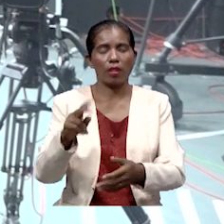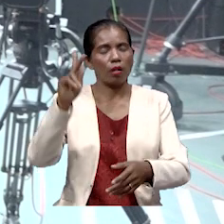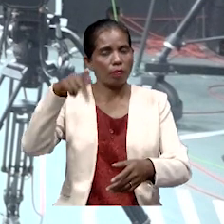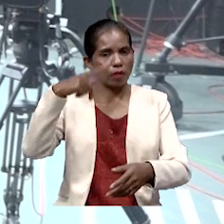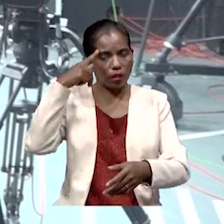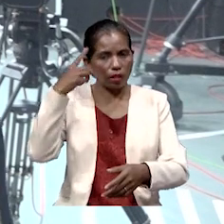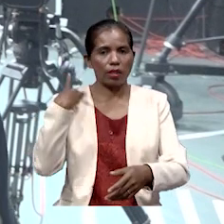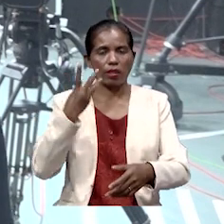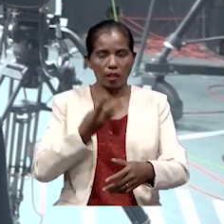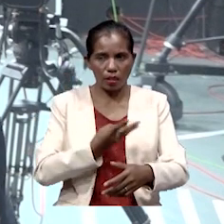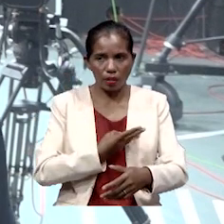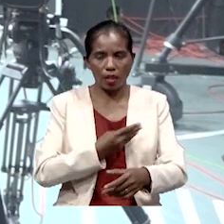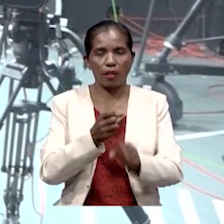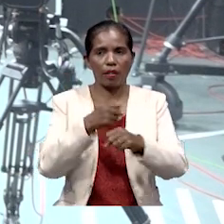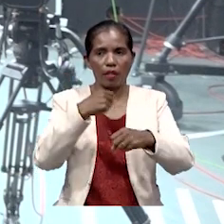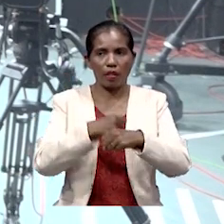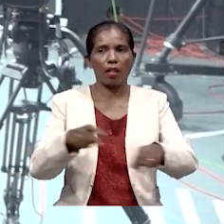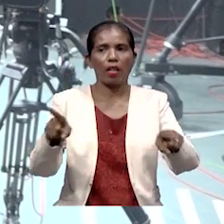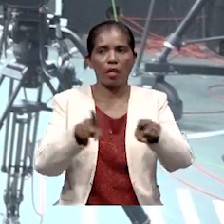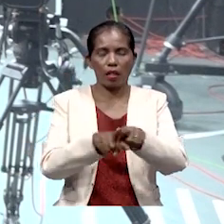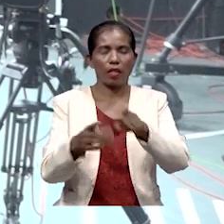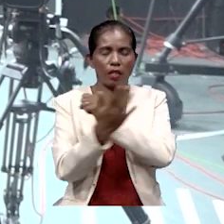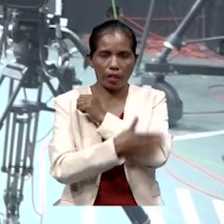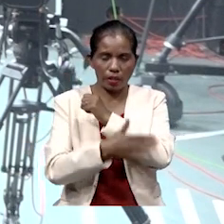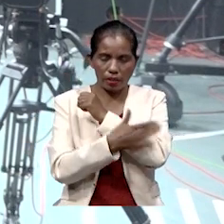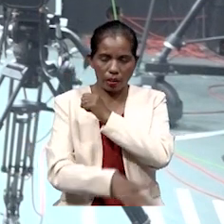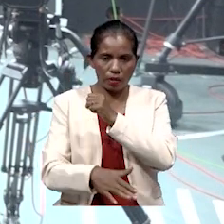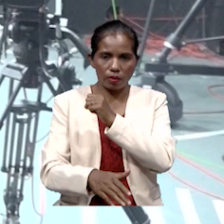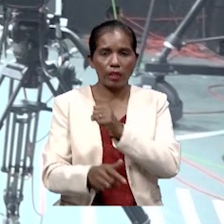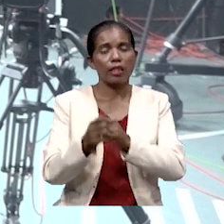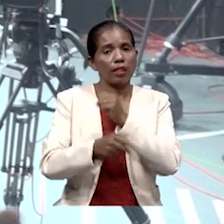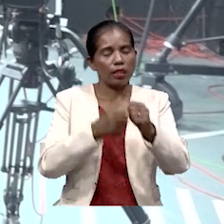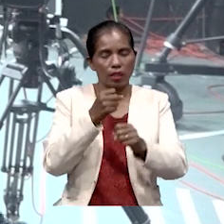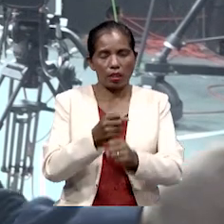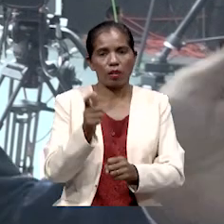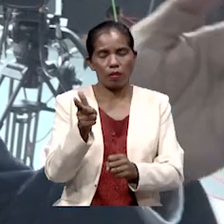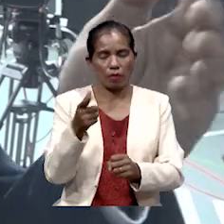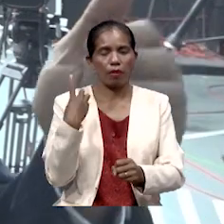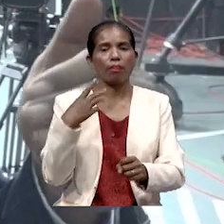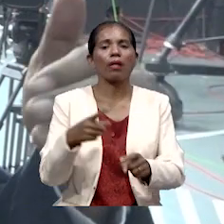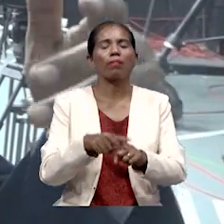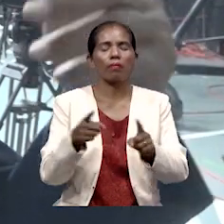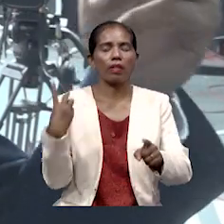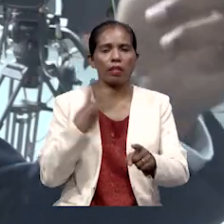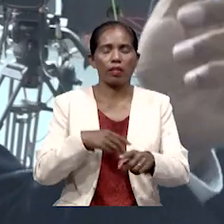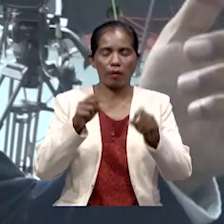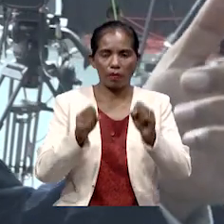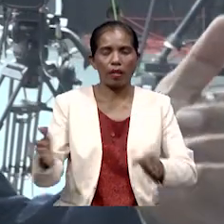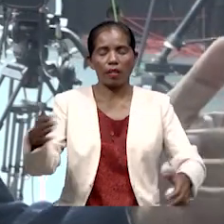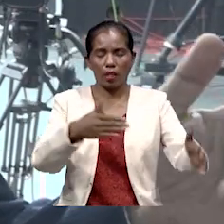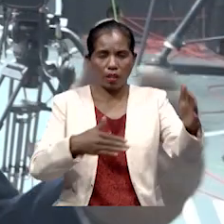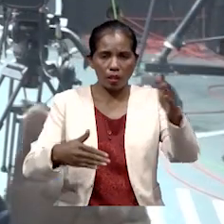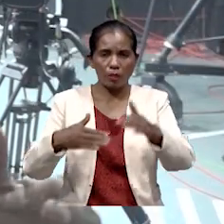itanian, halo, é nessa nação ainda que foi em 20 anos, mas ITA consegue halibur países que tinham barak de